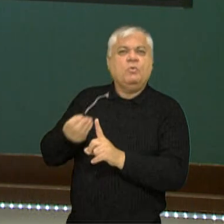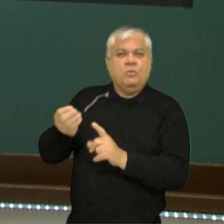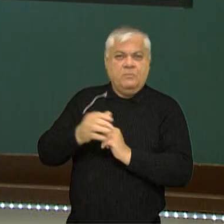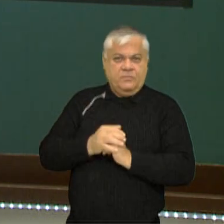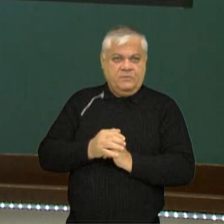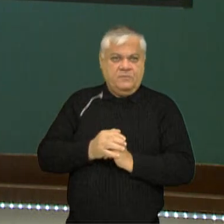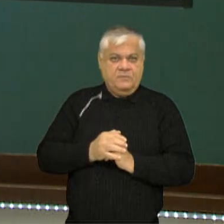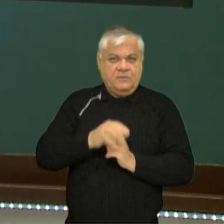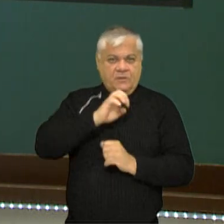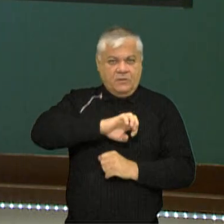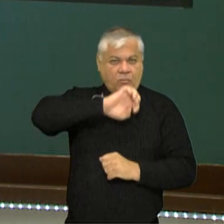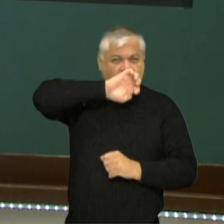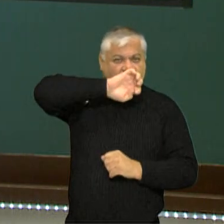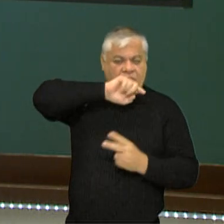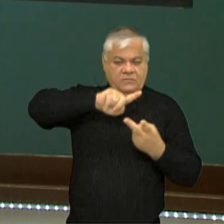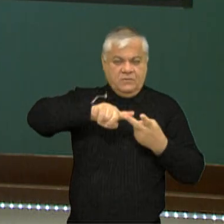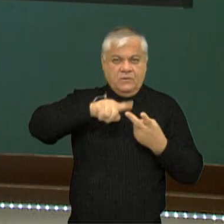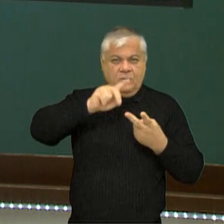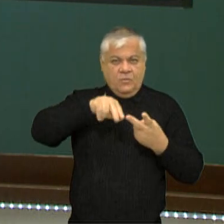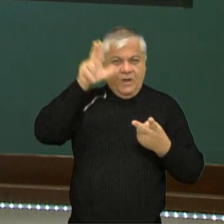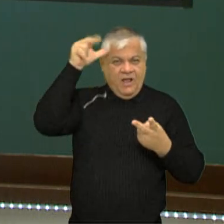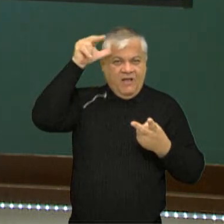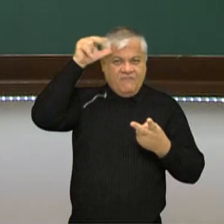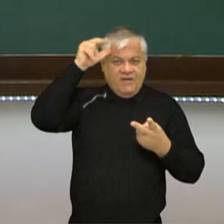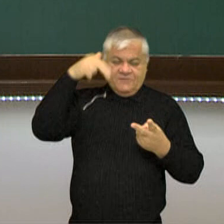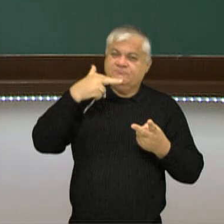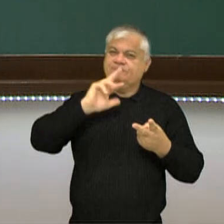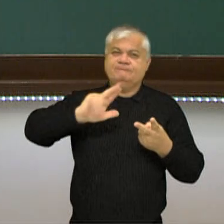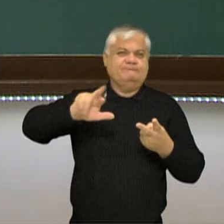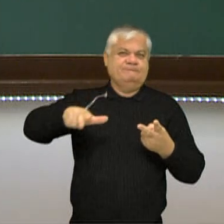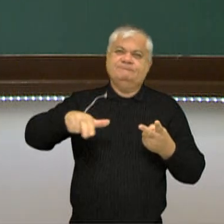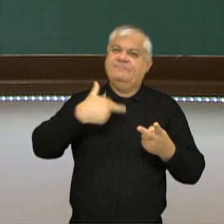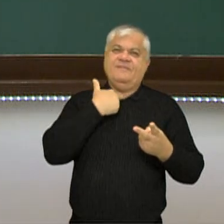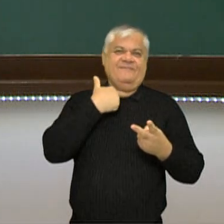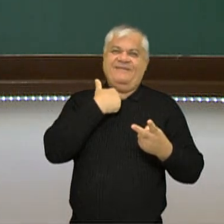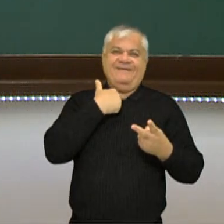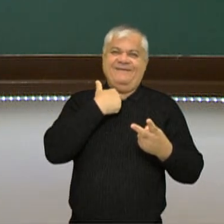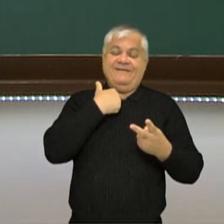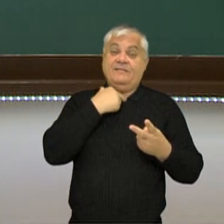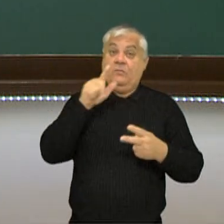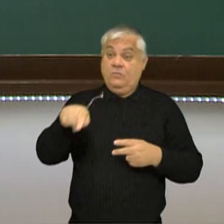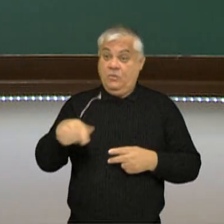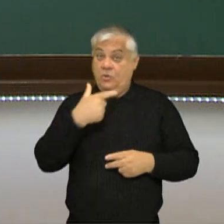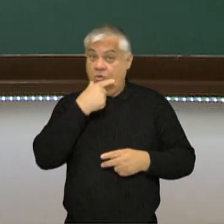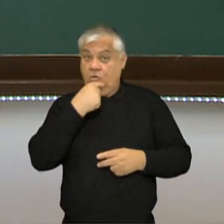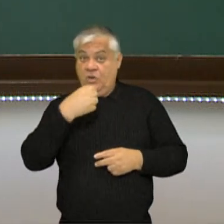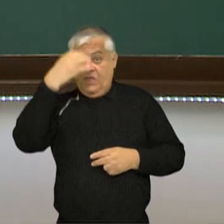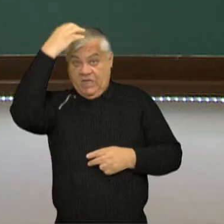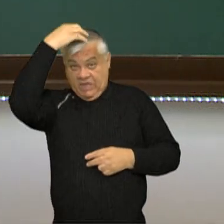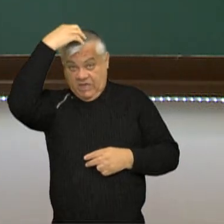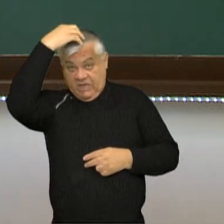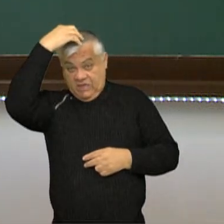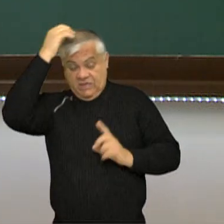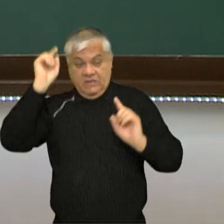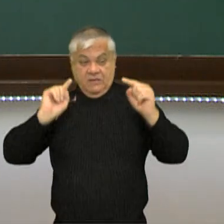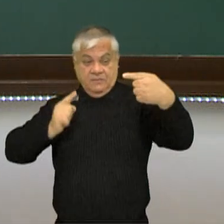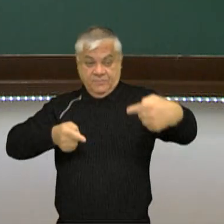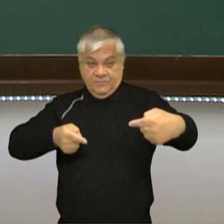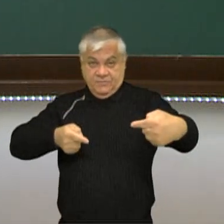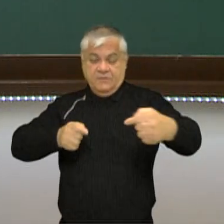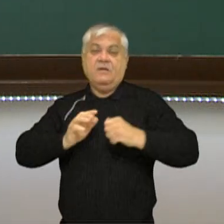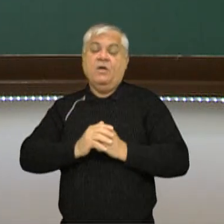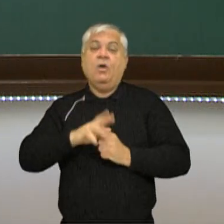um bispo ou com um cavalo somente. Então, ou seja, rei contra rei e bispo, ou